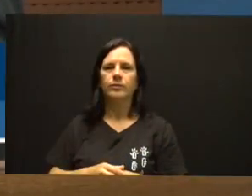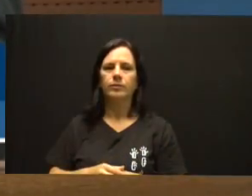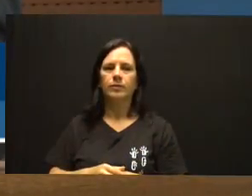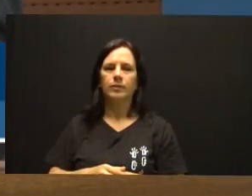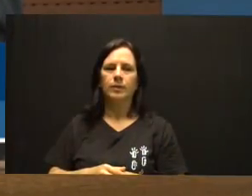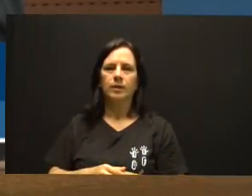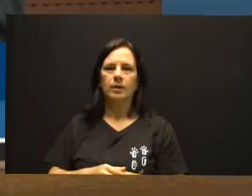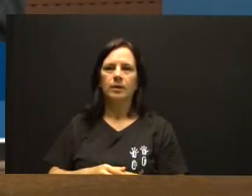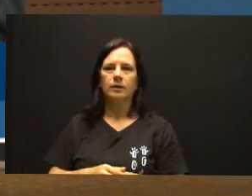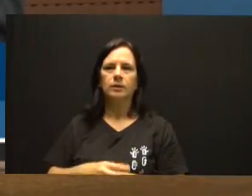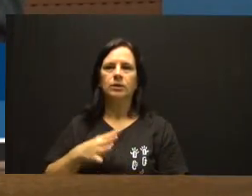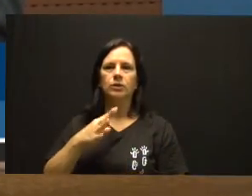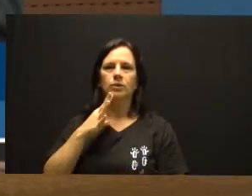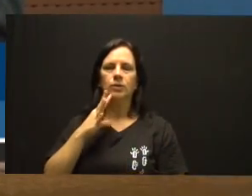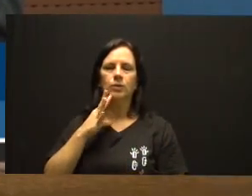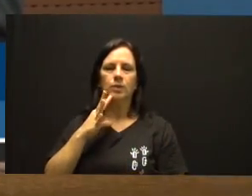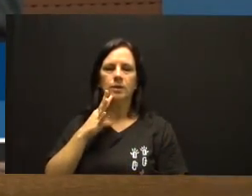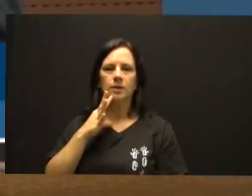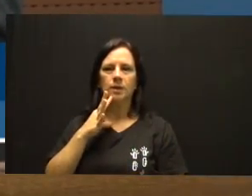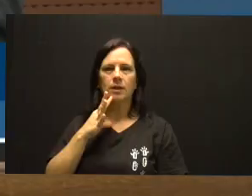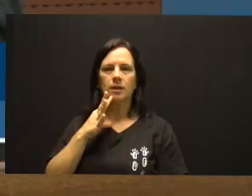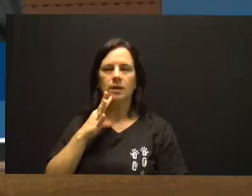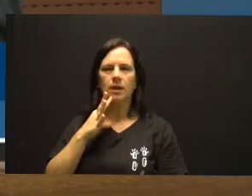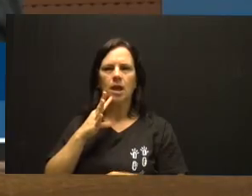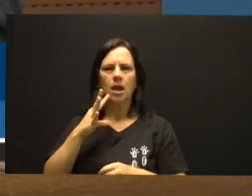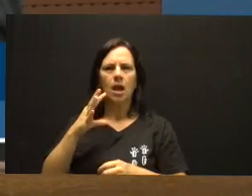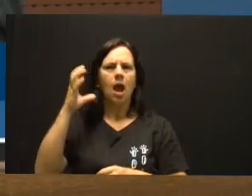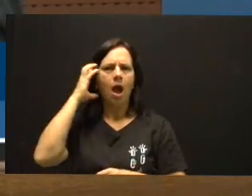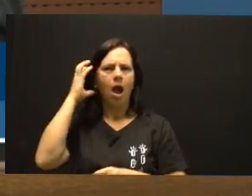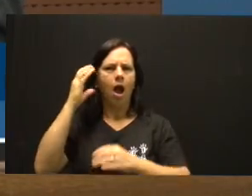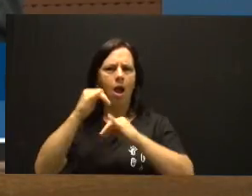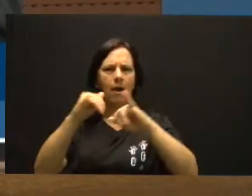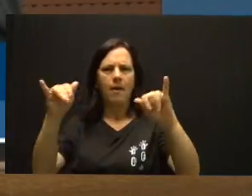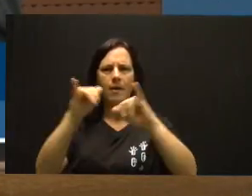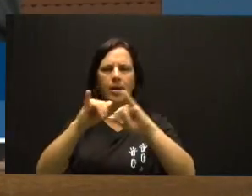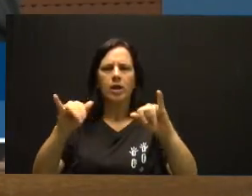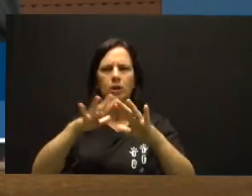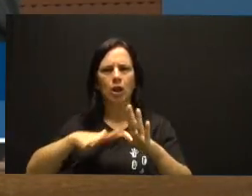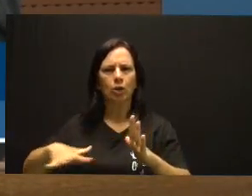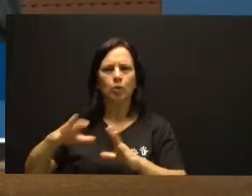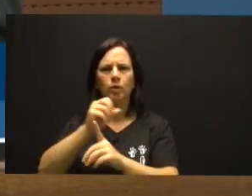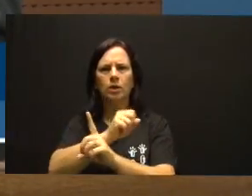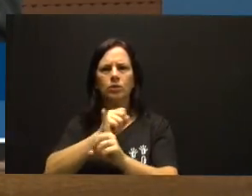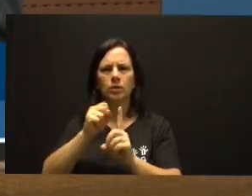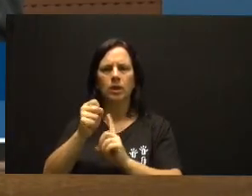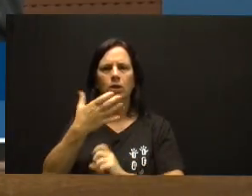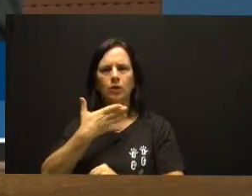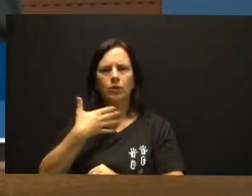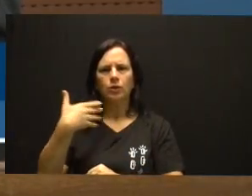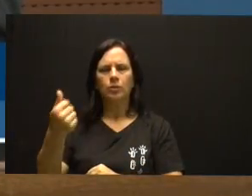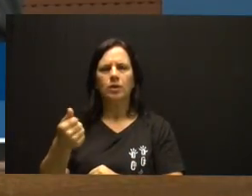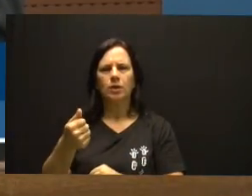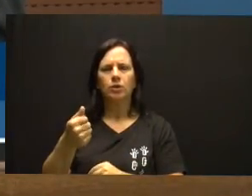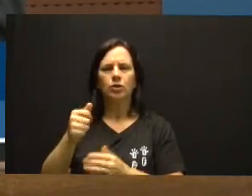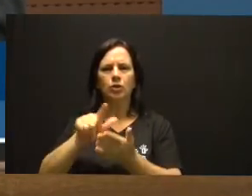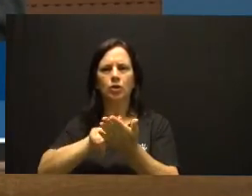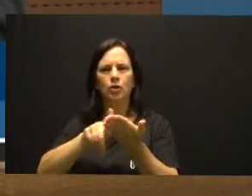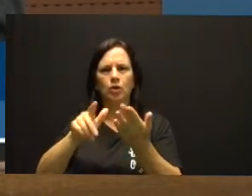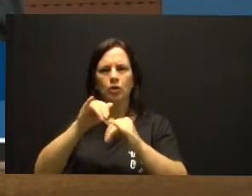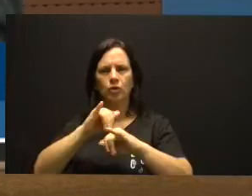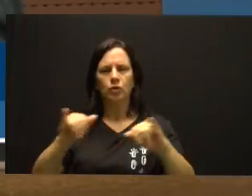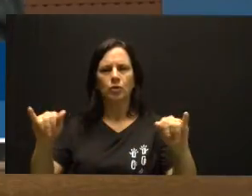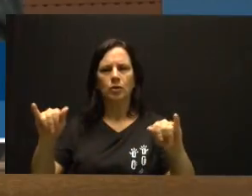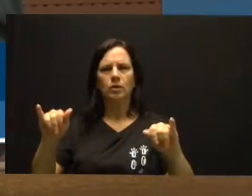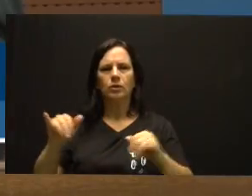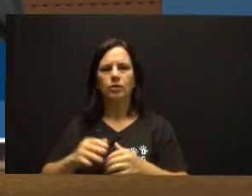que ou deliberado seja dado ciência a rádios e comunitárias e a todas as sociedades de melhoramento e aos jornais que circulam na